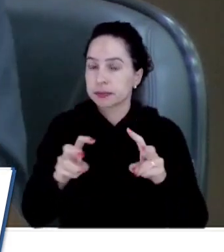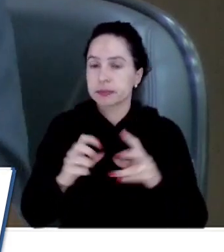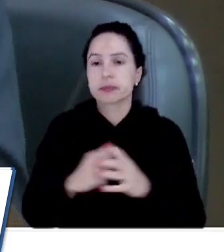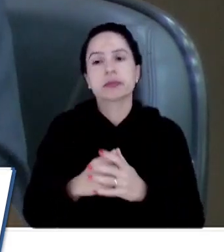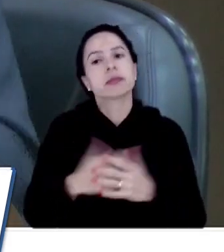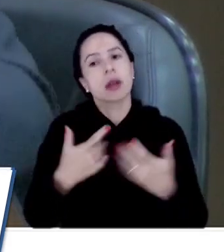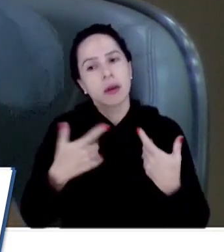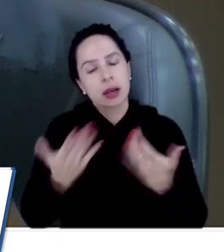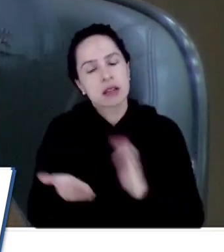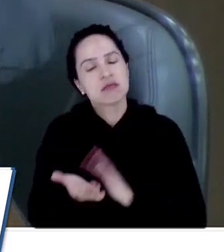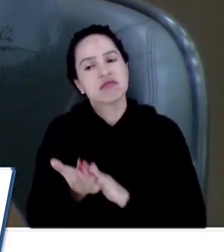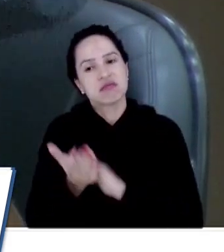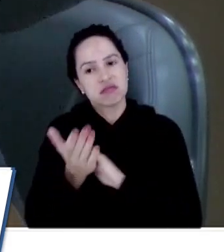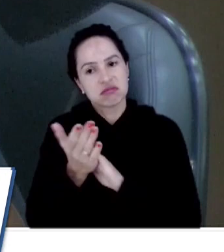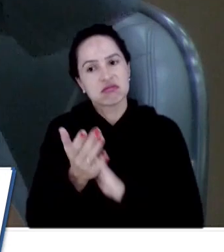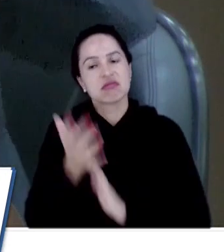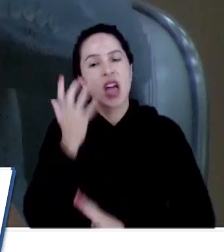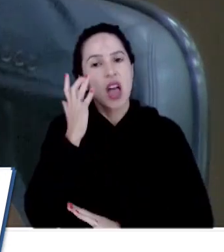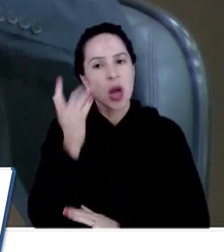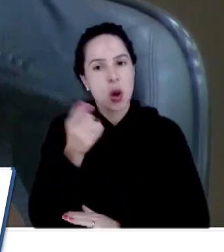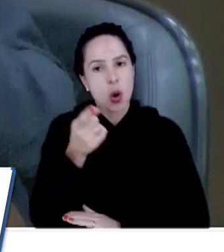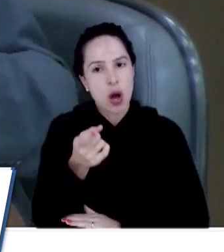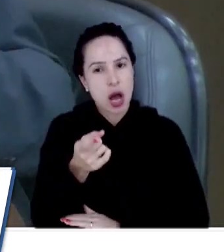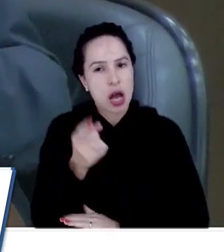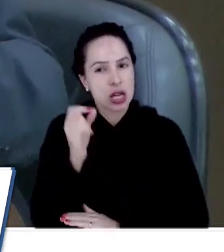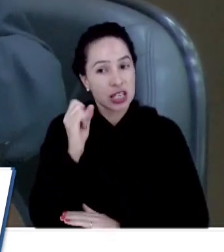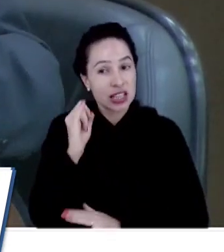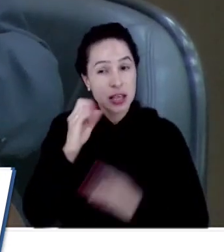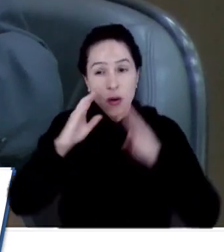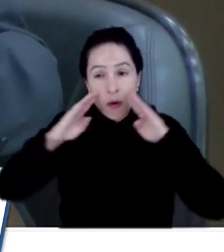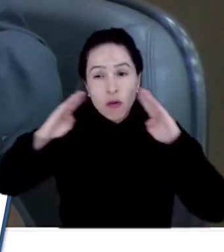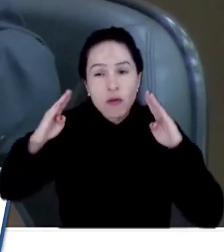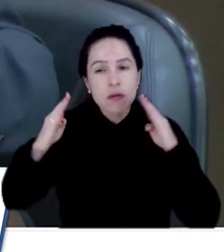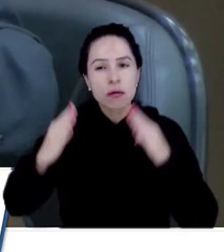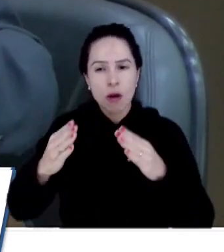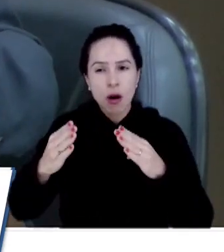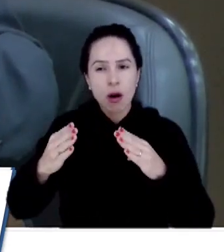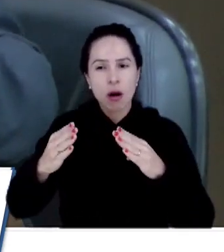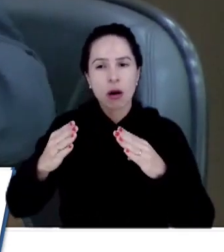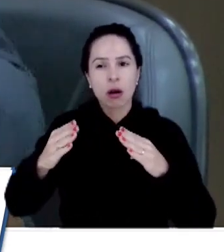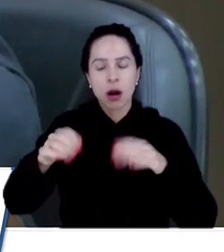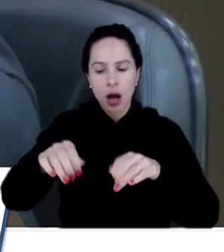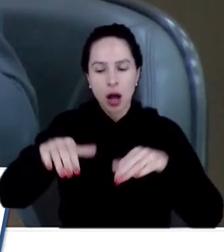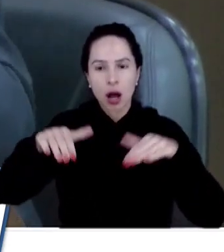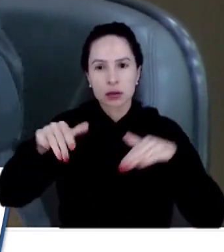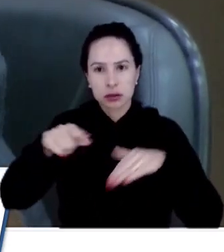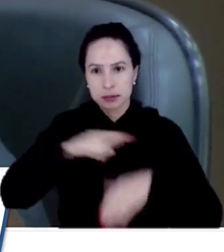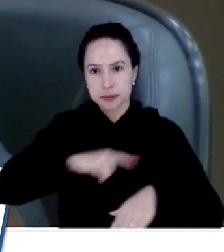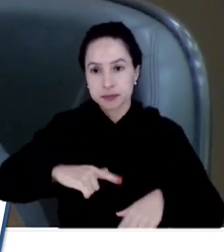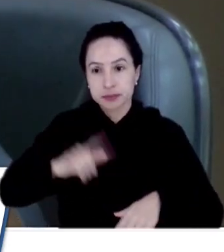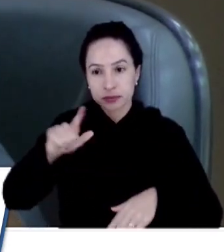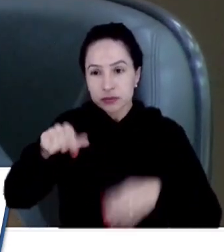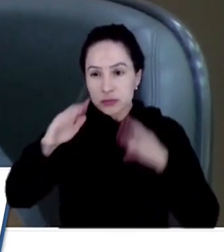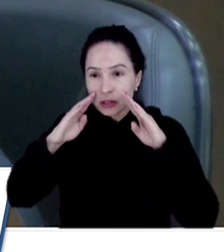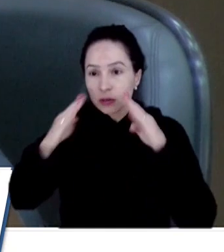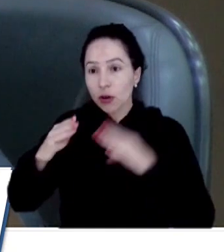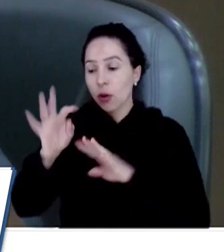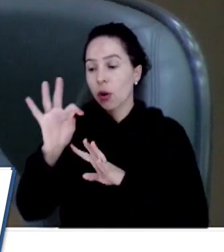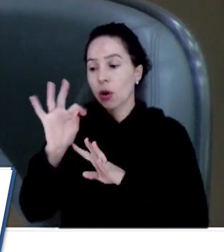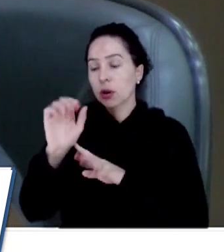queria parabenizá-lo. Acho que se o foco naquela dia da audiência pública fosse a questão do